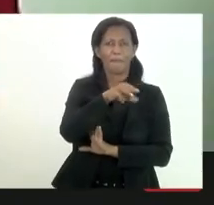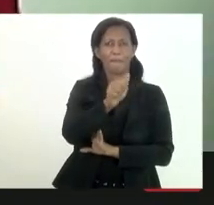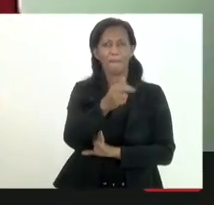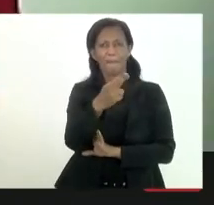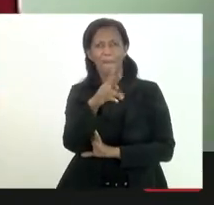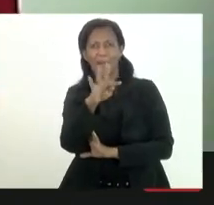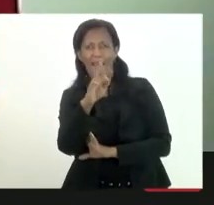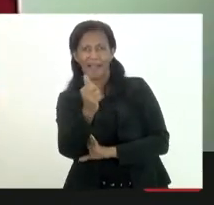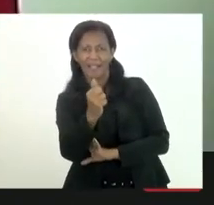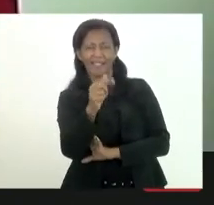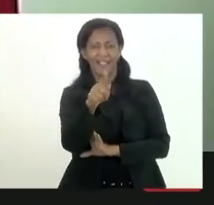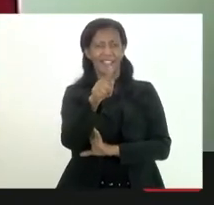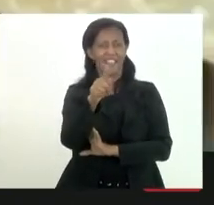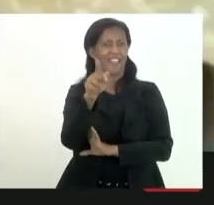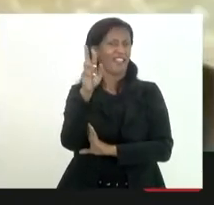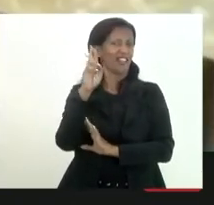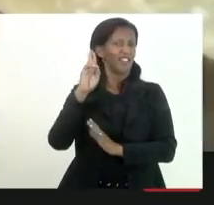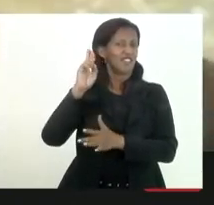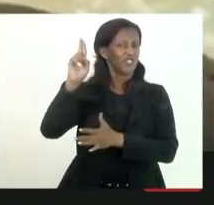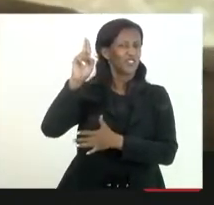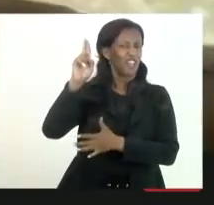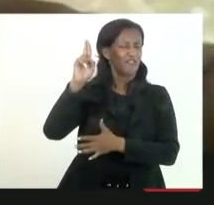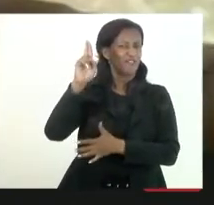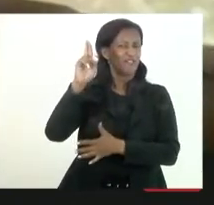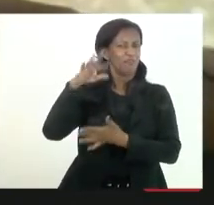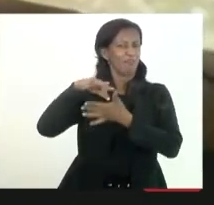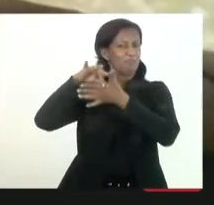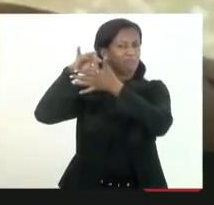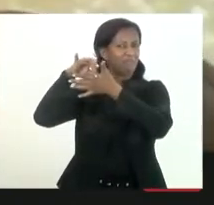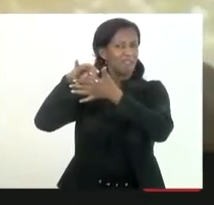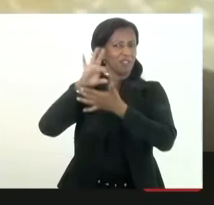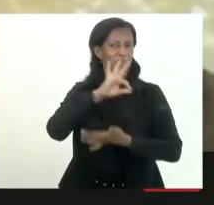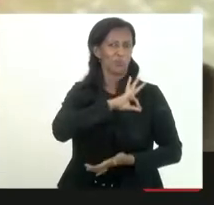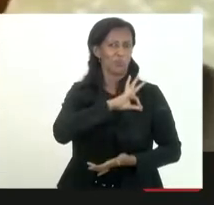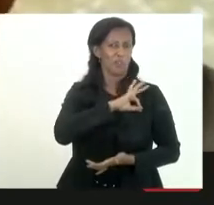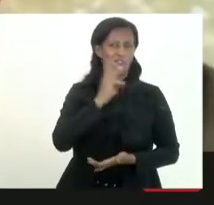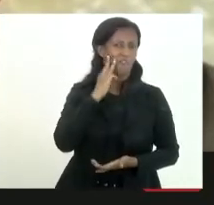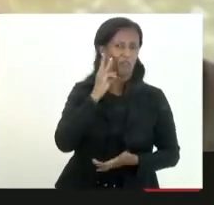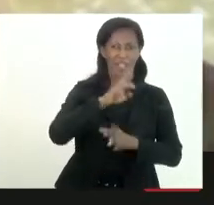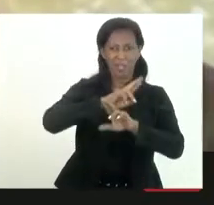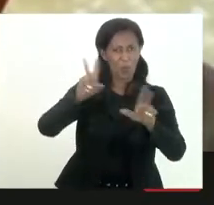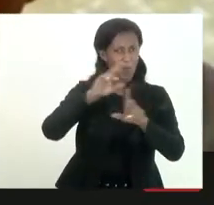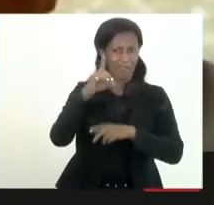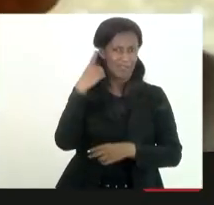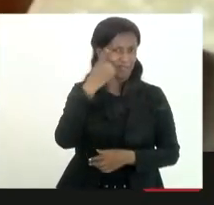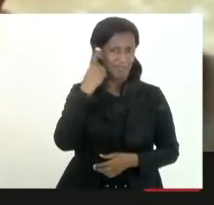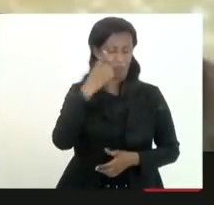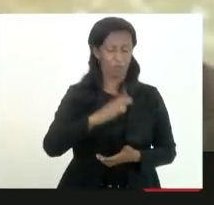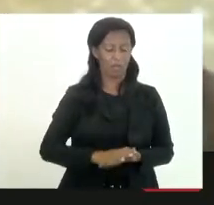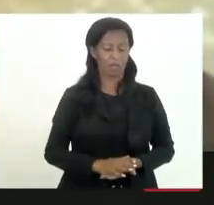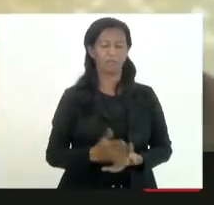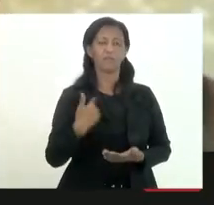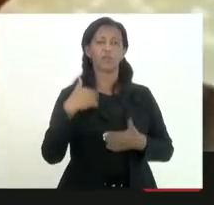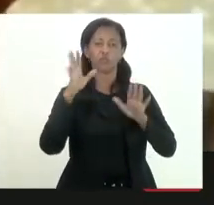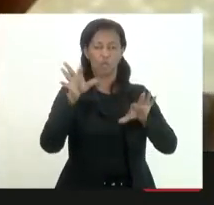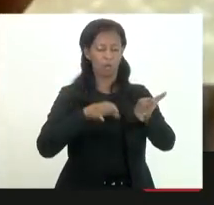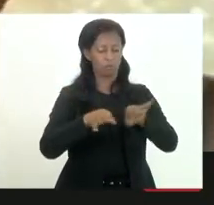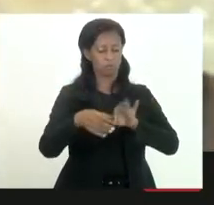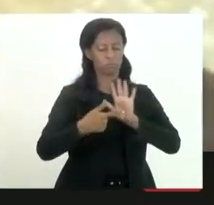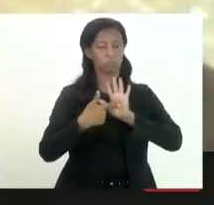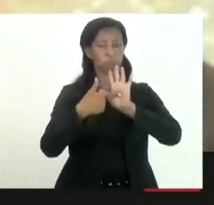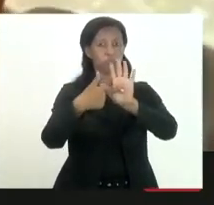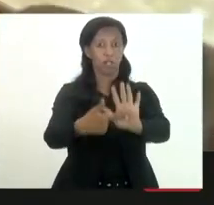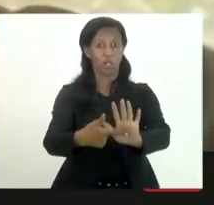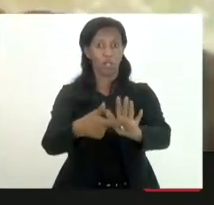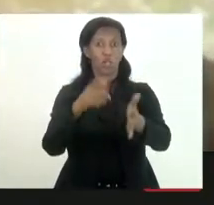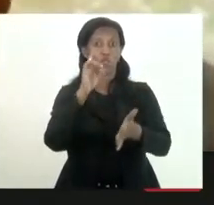Ainda não, né? Nem isso, quer dizer, você vê. Valdec não era deputado. Em 2008, eu apresentei esse projeto, só foi aprovado